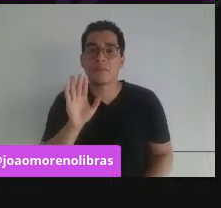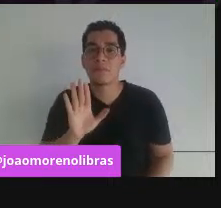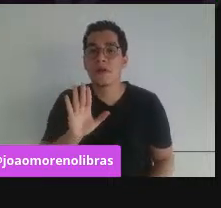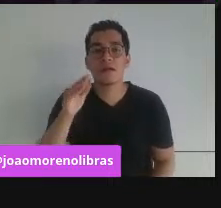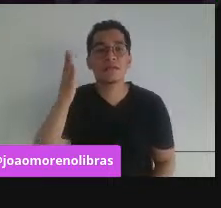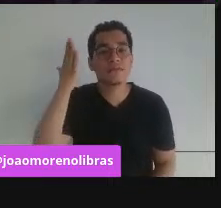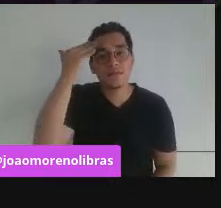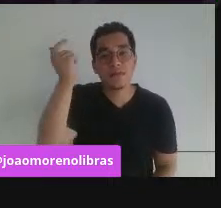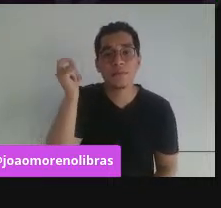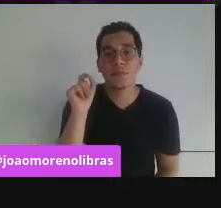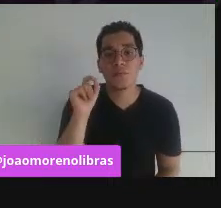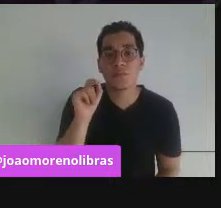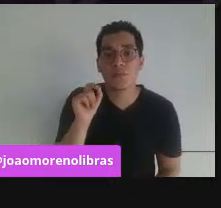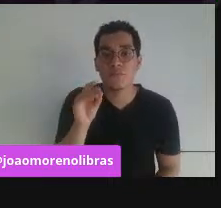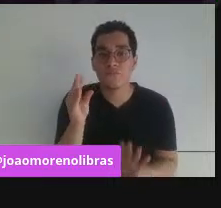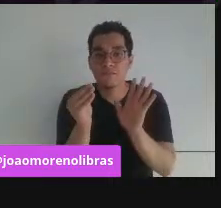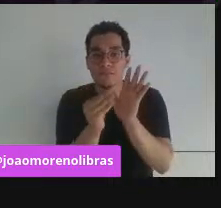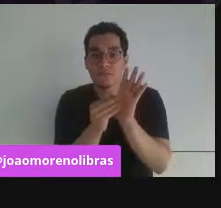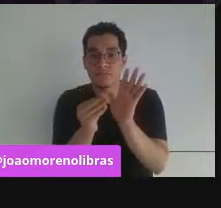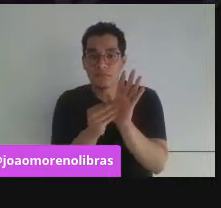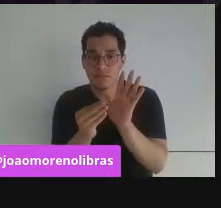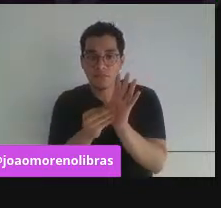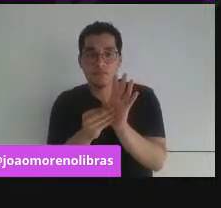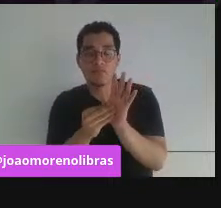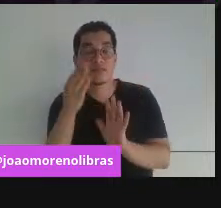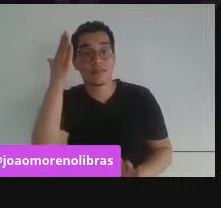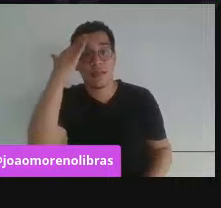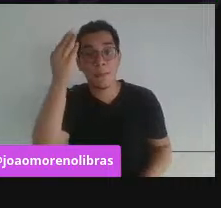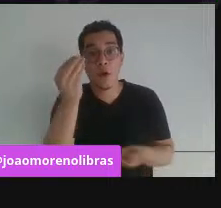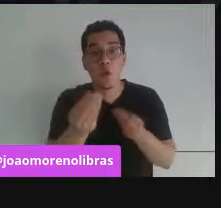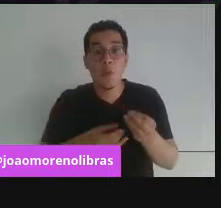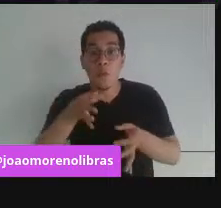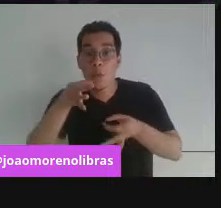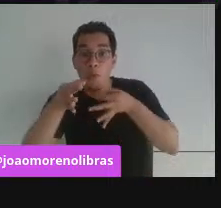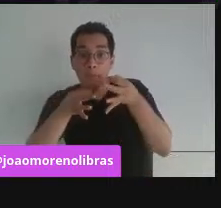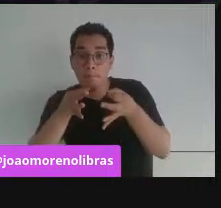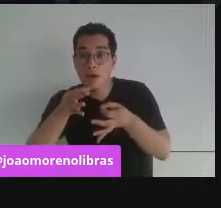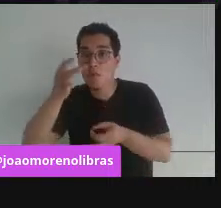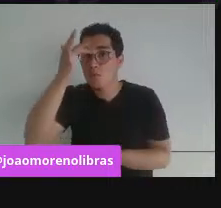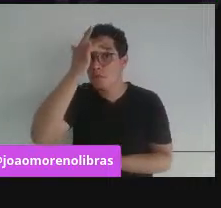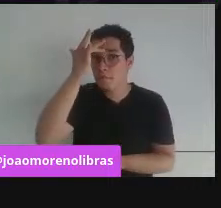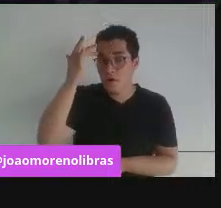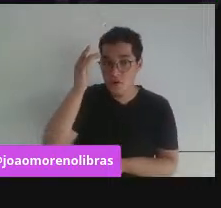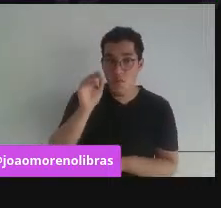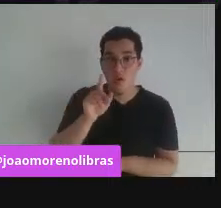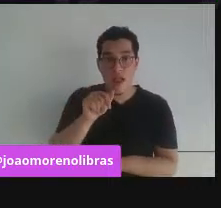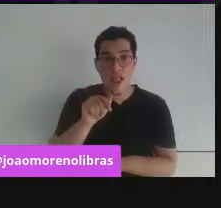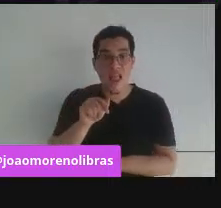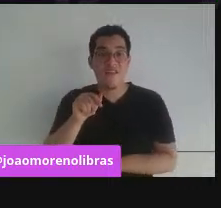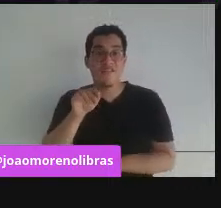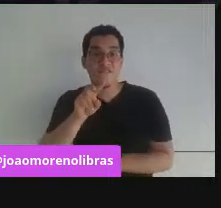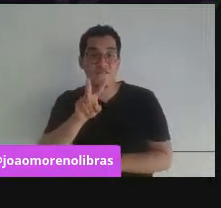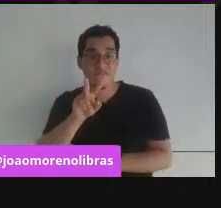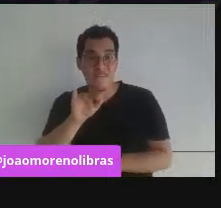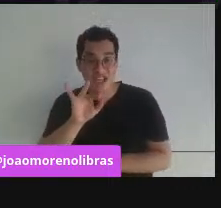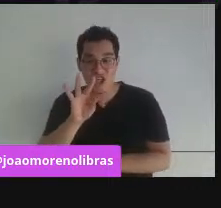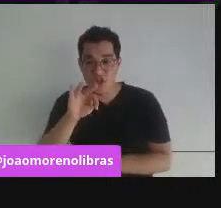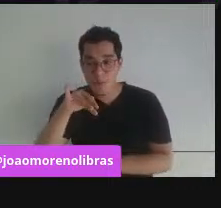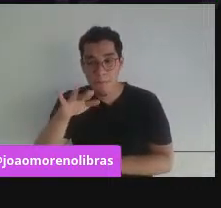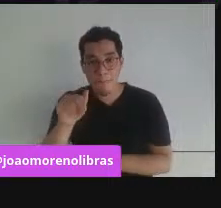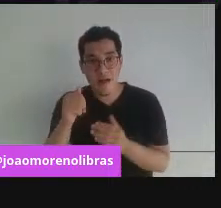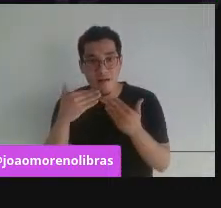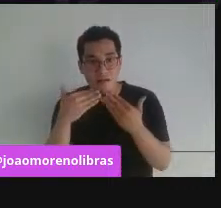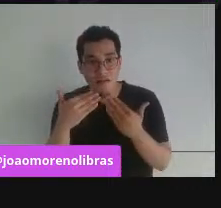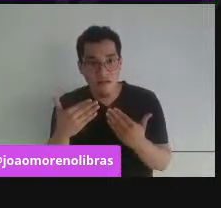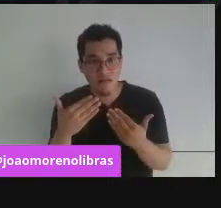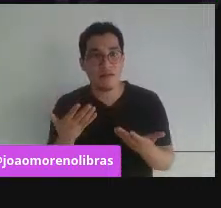falta saber a opinião das vítimas ou dos familiares das vítimas dessas santas detentas. Reitero